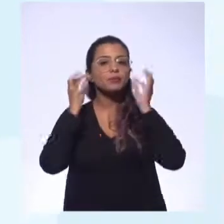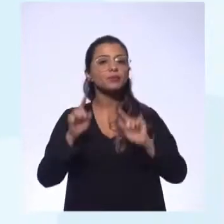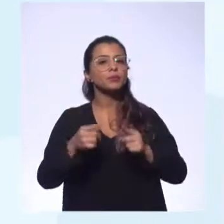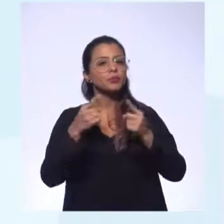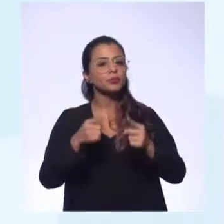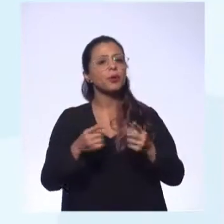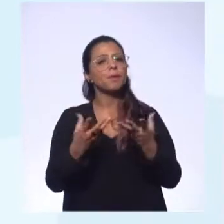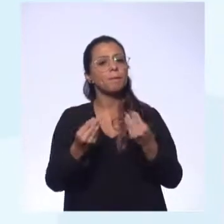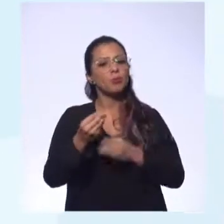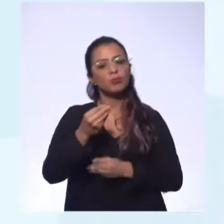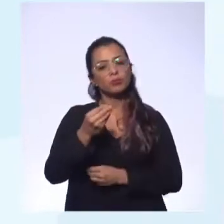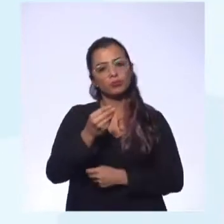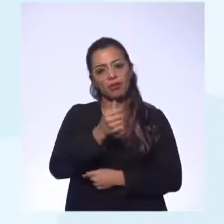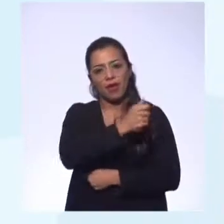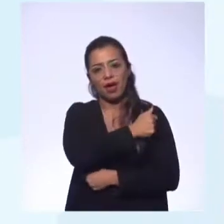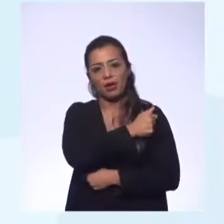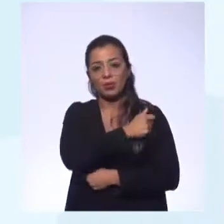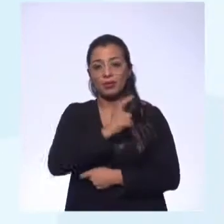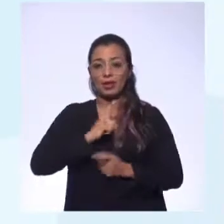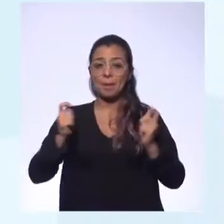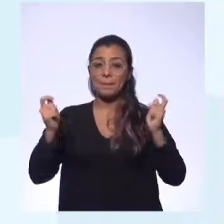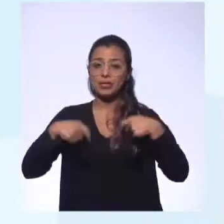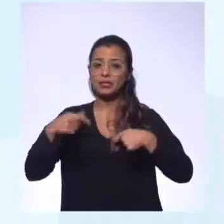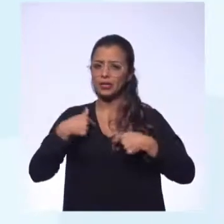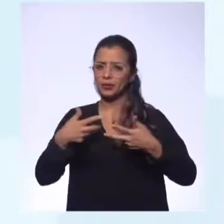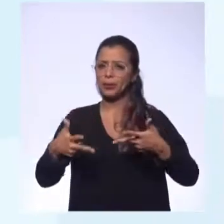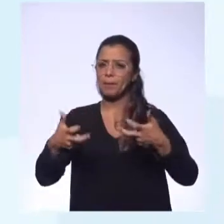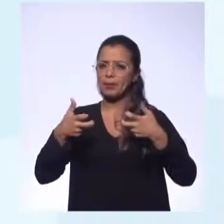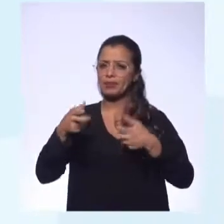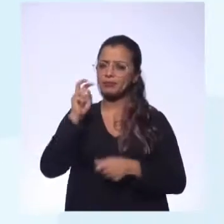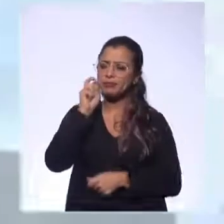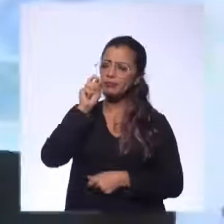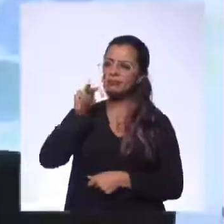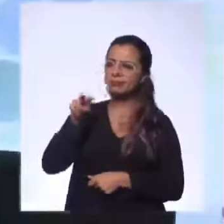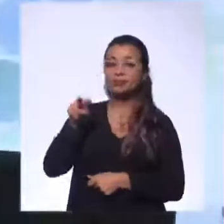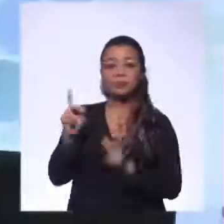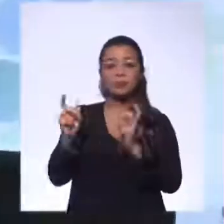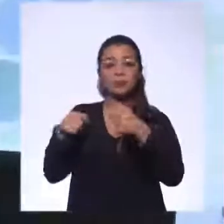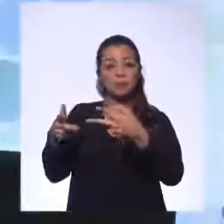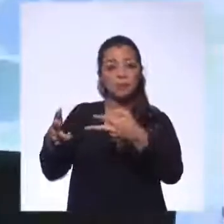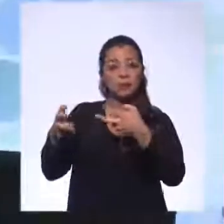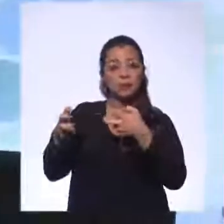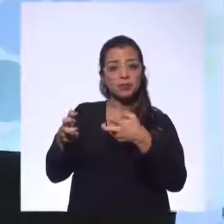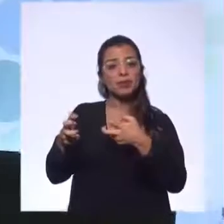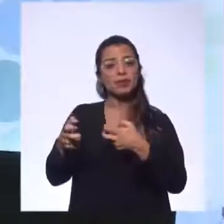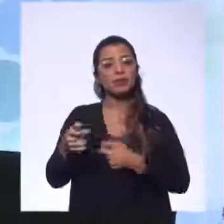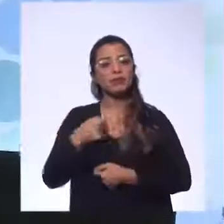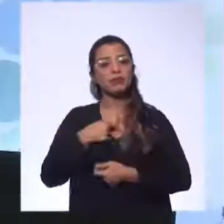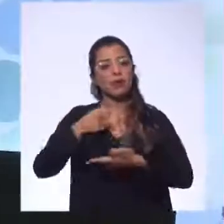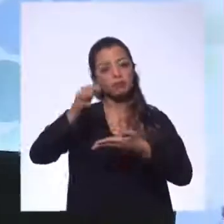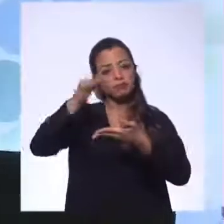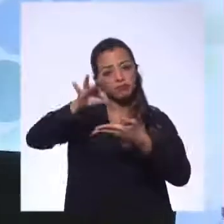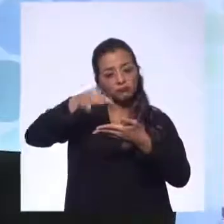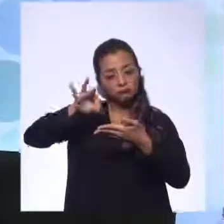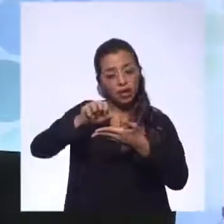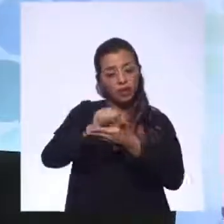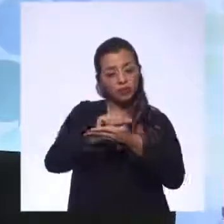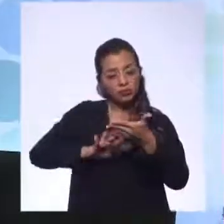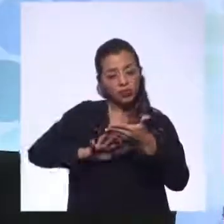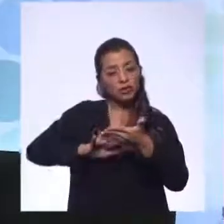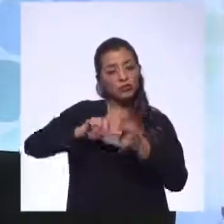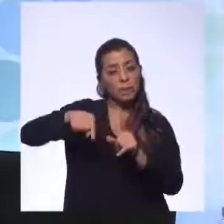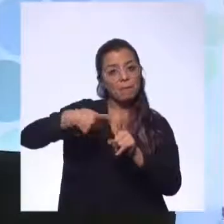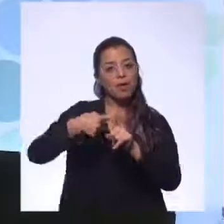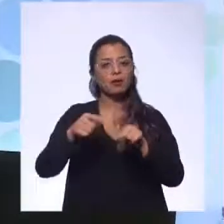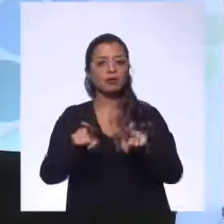Muitos alunos têm essa capacidade, pelo menos eu observei em sala de aula, que eles têm essa capacidade de responder questões e ouvir música ao mesmo tempo.